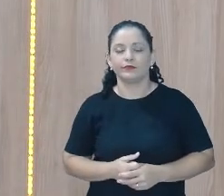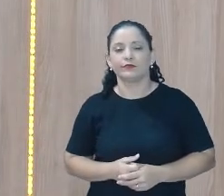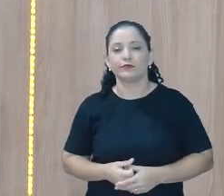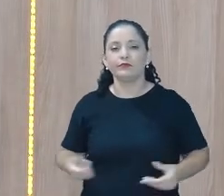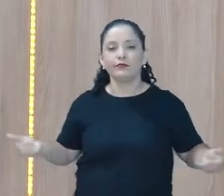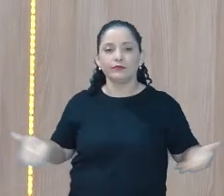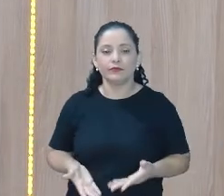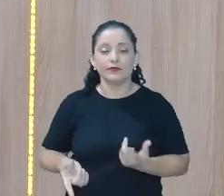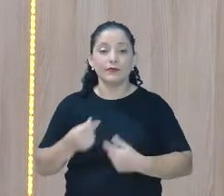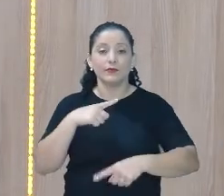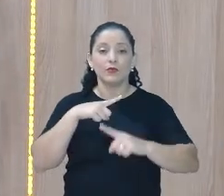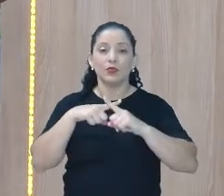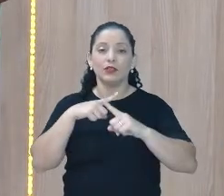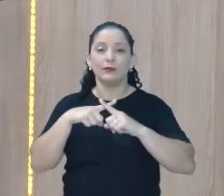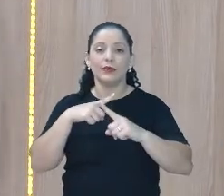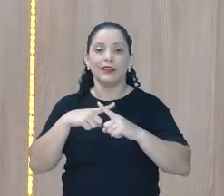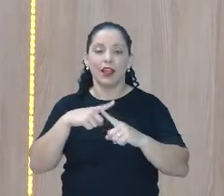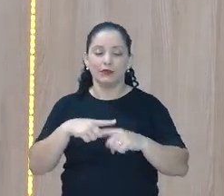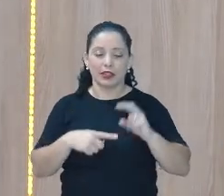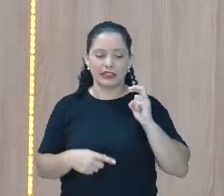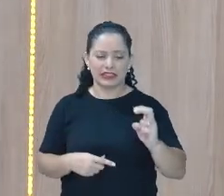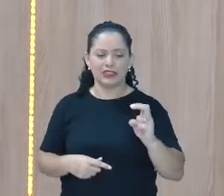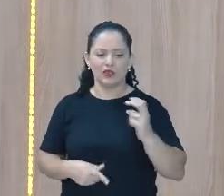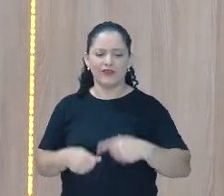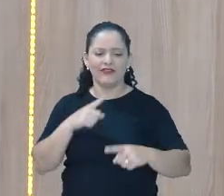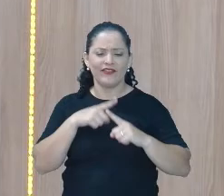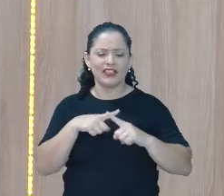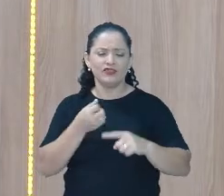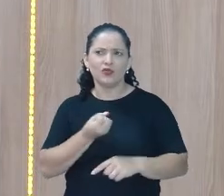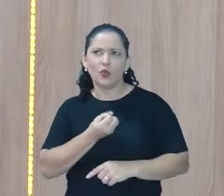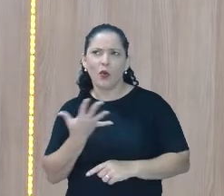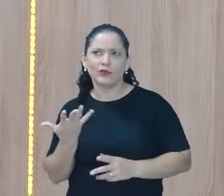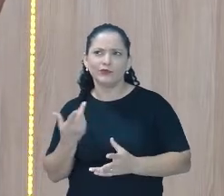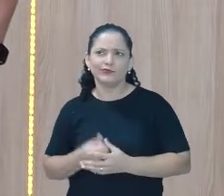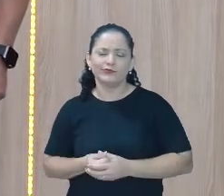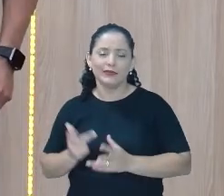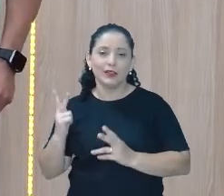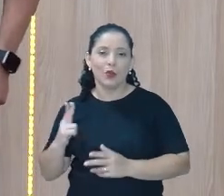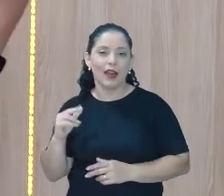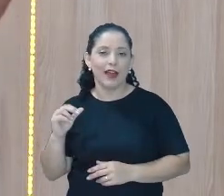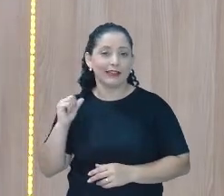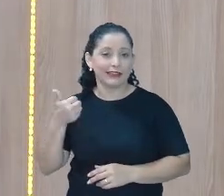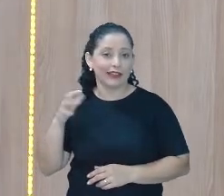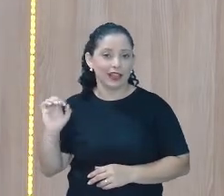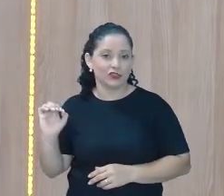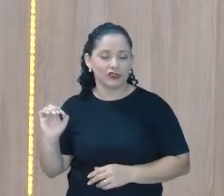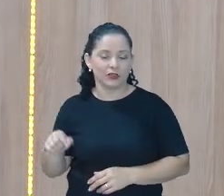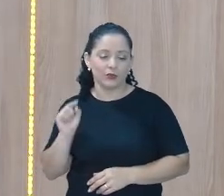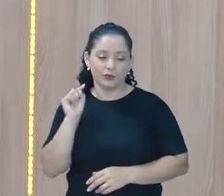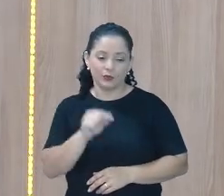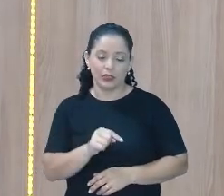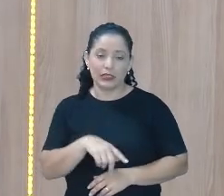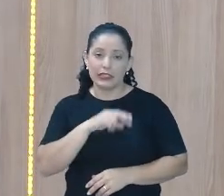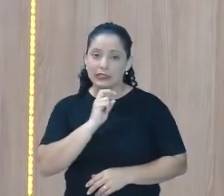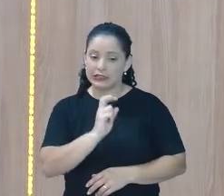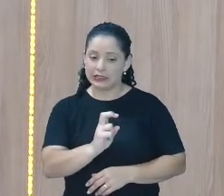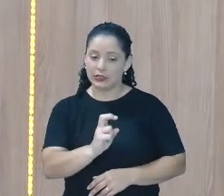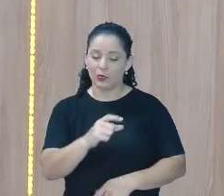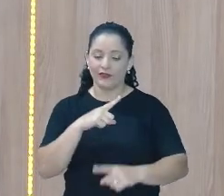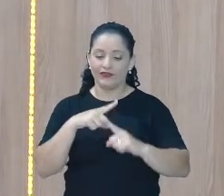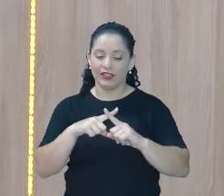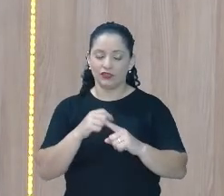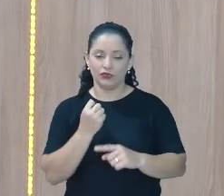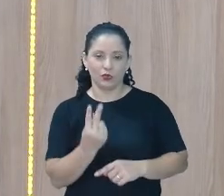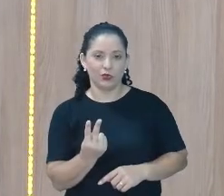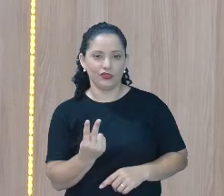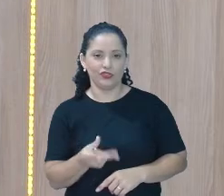Eu multiplico por quanto 5 para dar igual a 10? Eu multiplico 5 por 2. 5 vezes 2